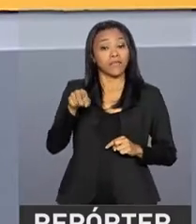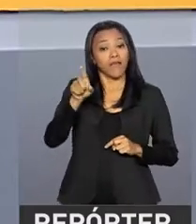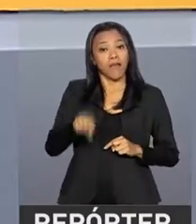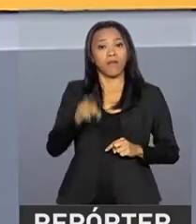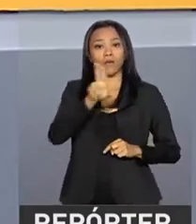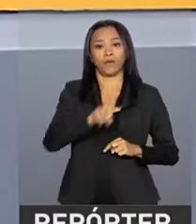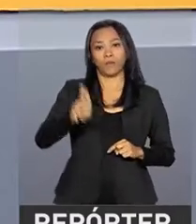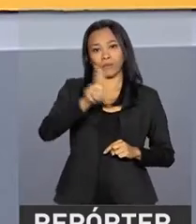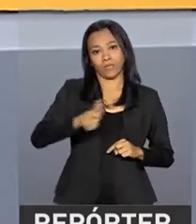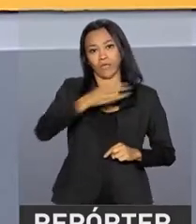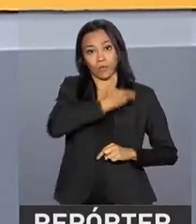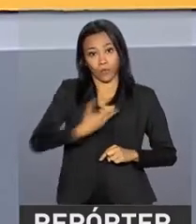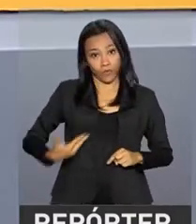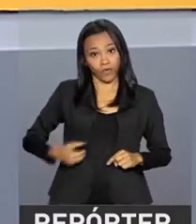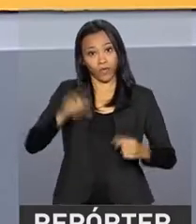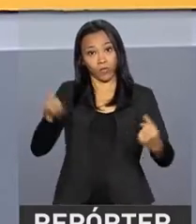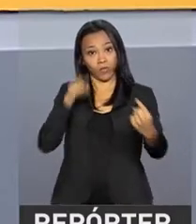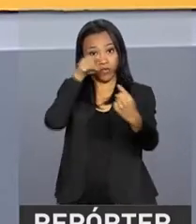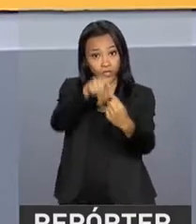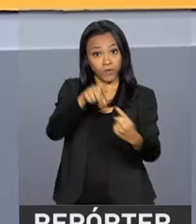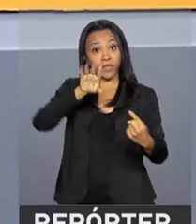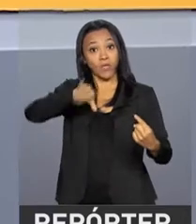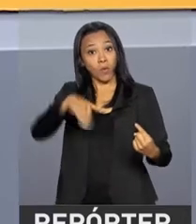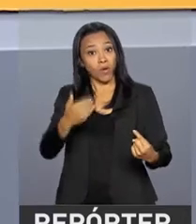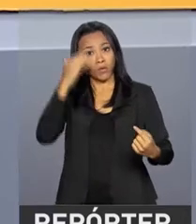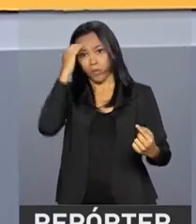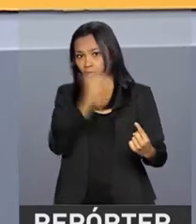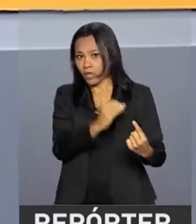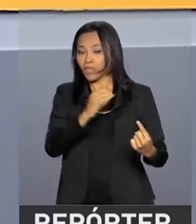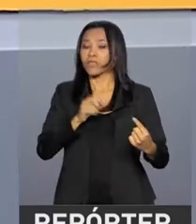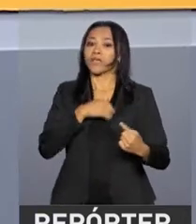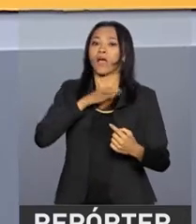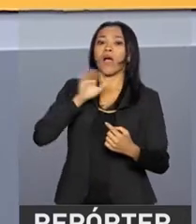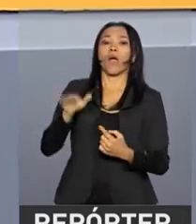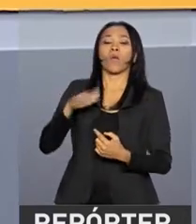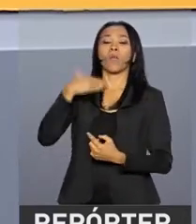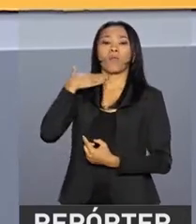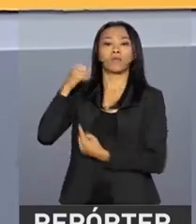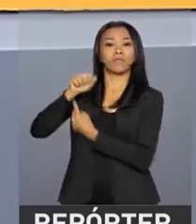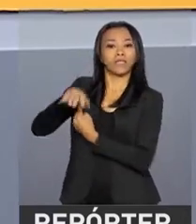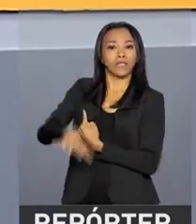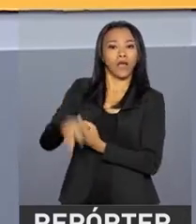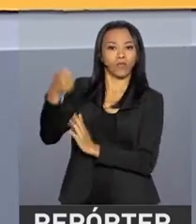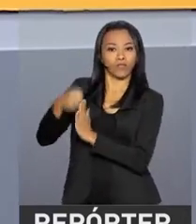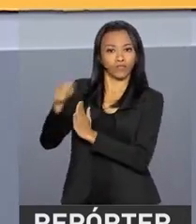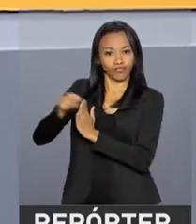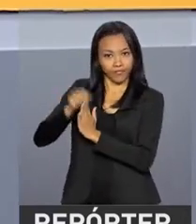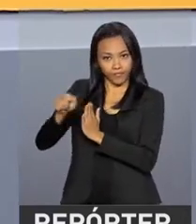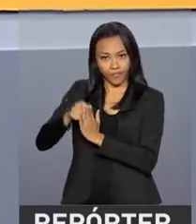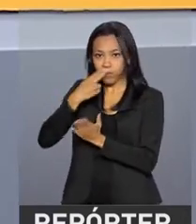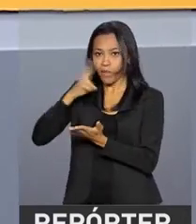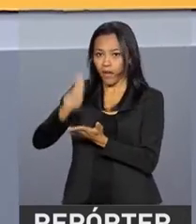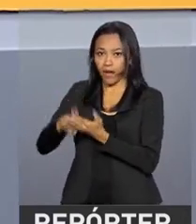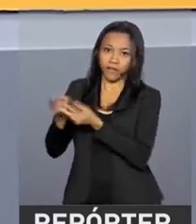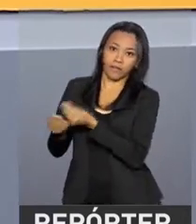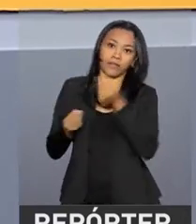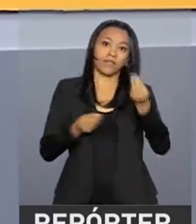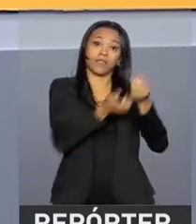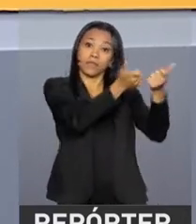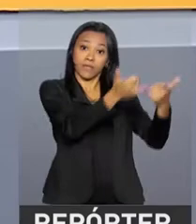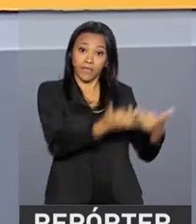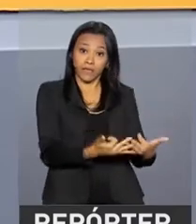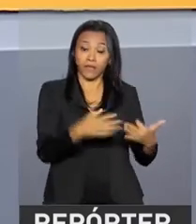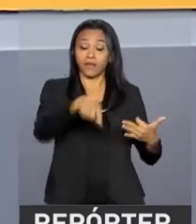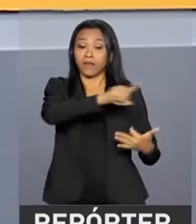que é que quando a descumprido obriga o presidente do banco central a escrever uma carta aberta ao ministro da fazenda explicando as razões